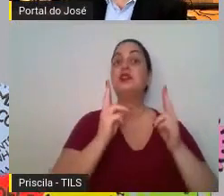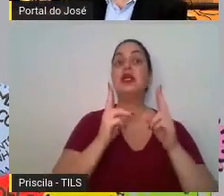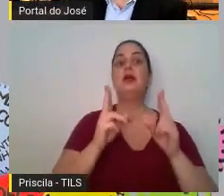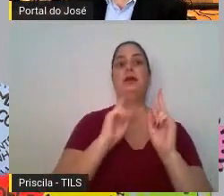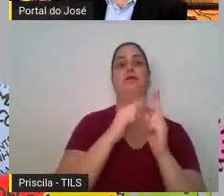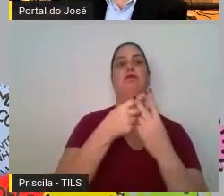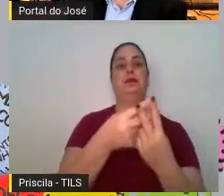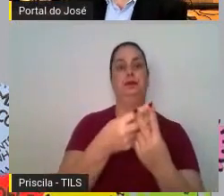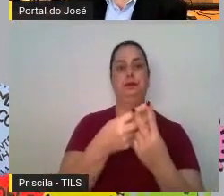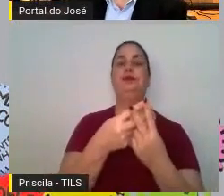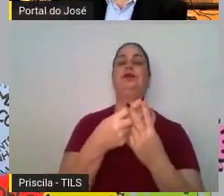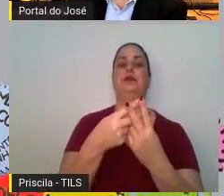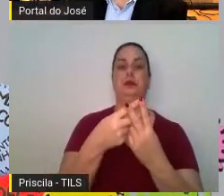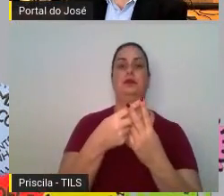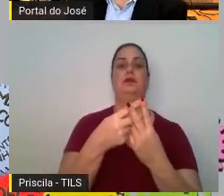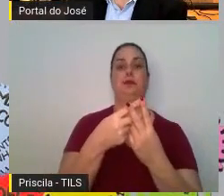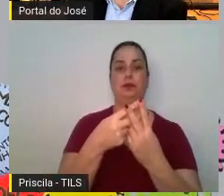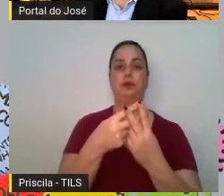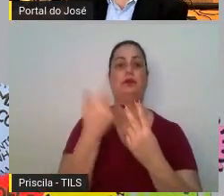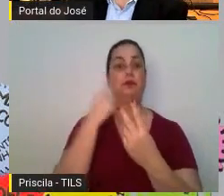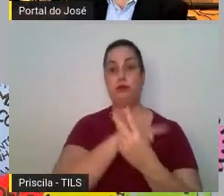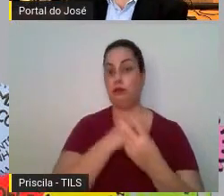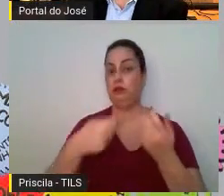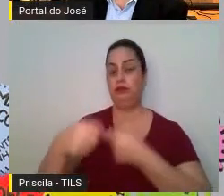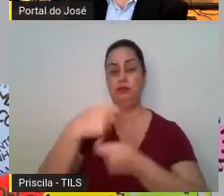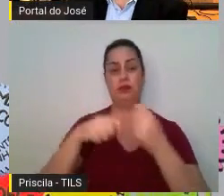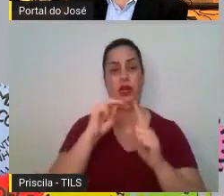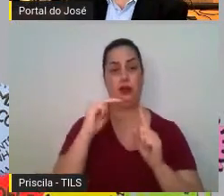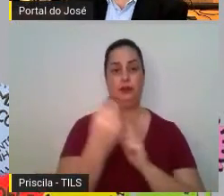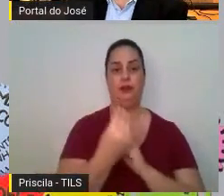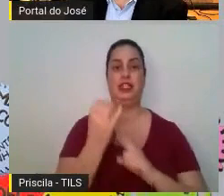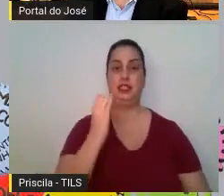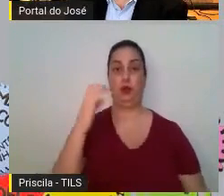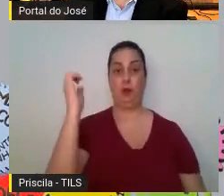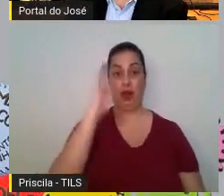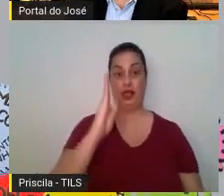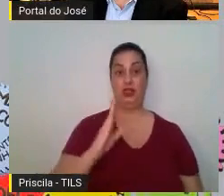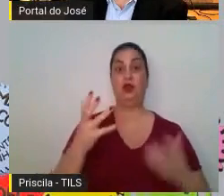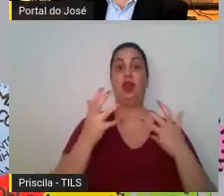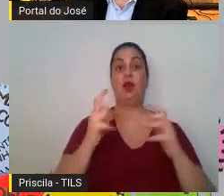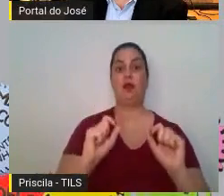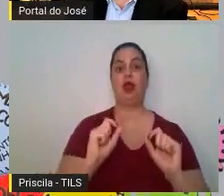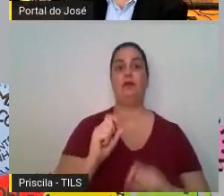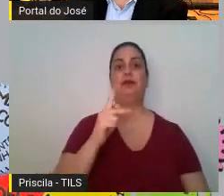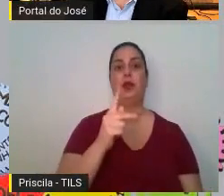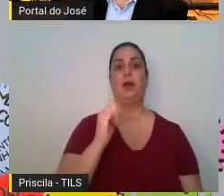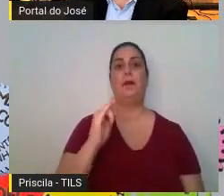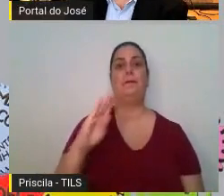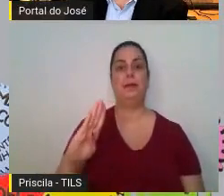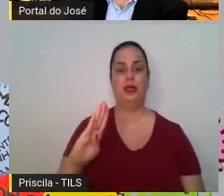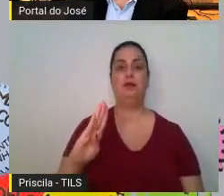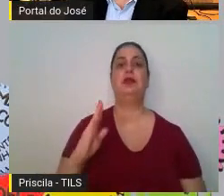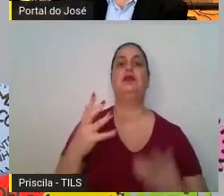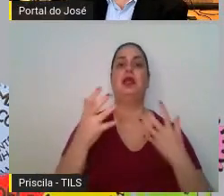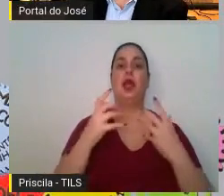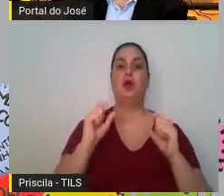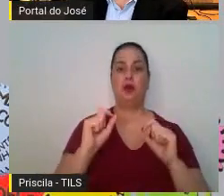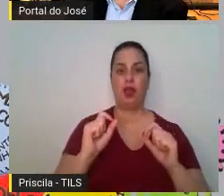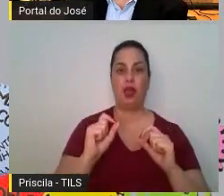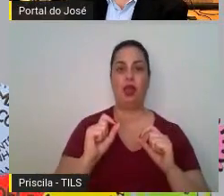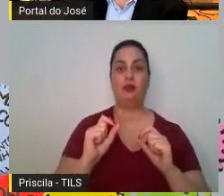uma crise, derrubar o PIB e derrubar o governo, como fez com a Dilma, ele aumenta os